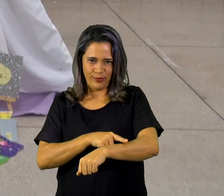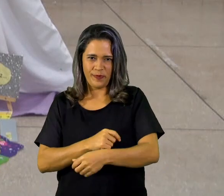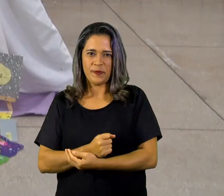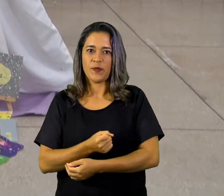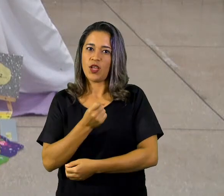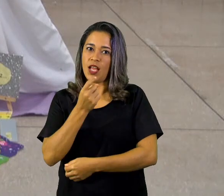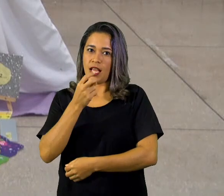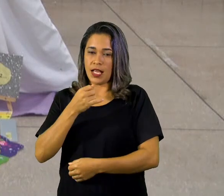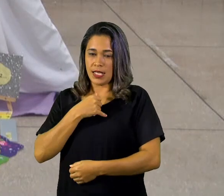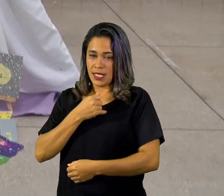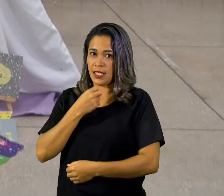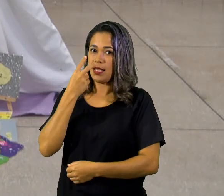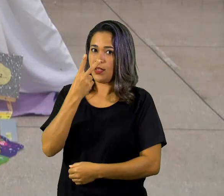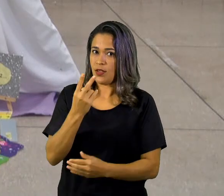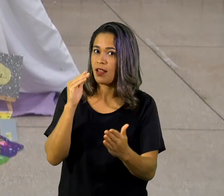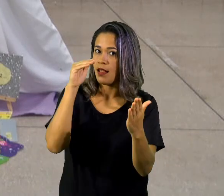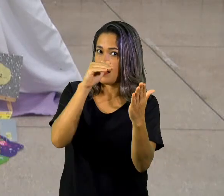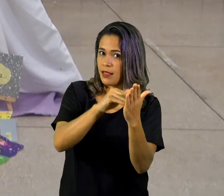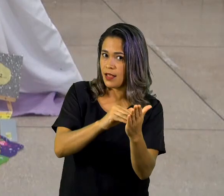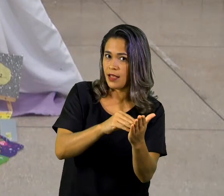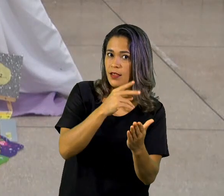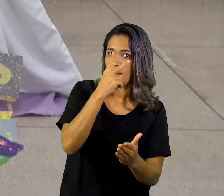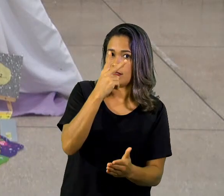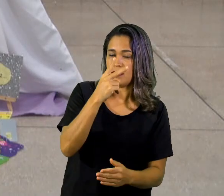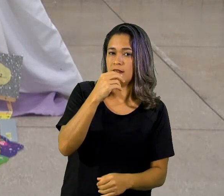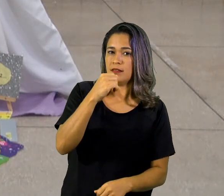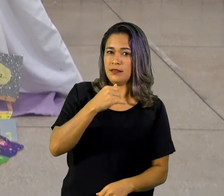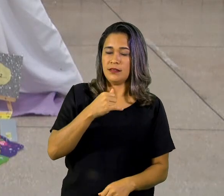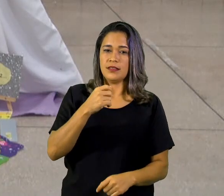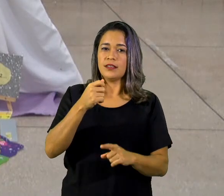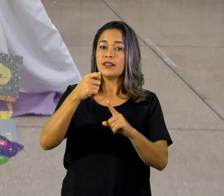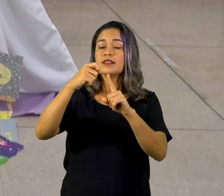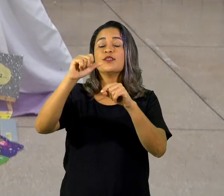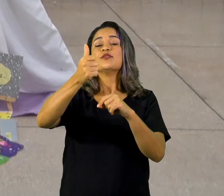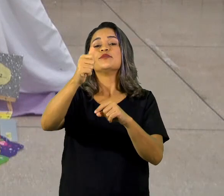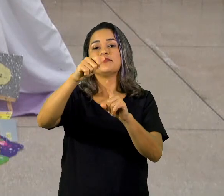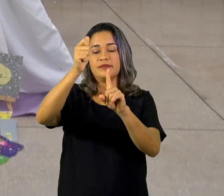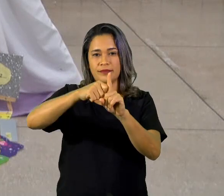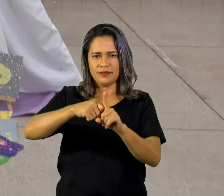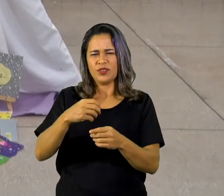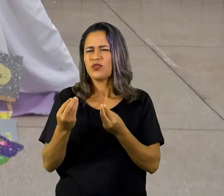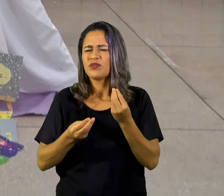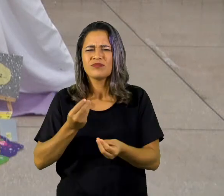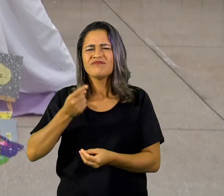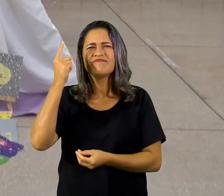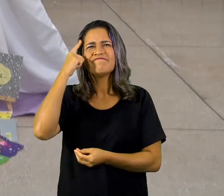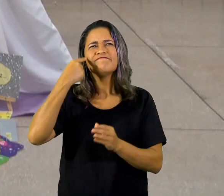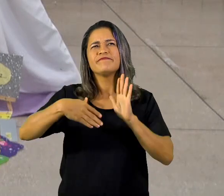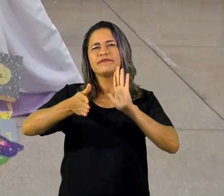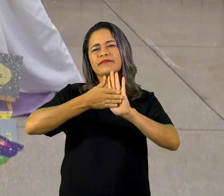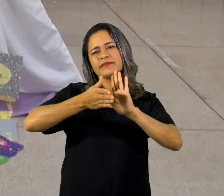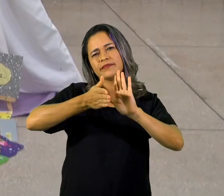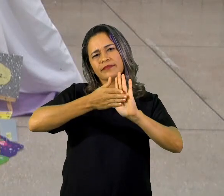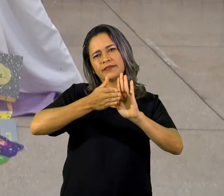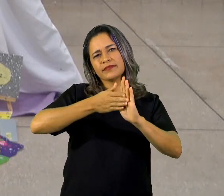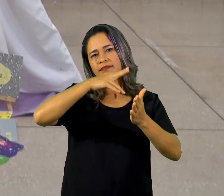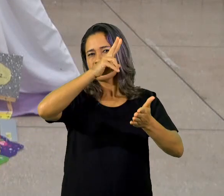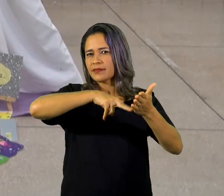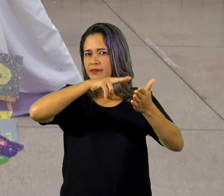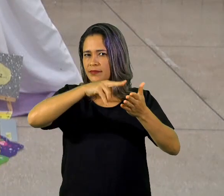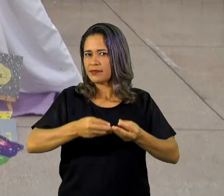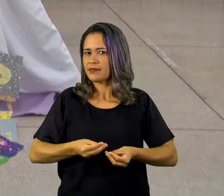2 anos a 2 anos e 11 meses. Como pensar nas propostas de leitura para oferecer